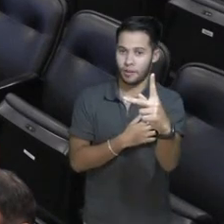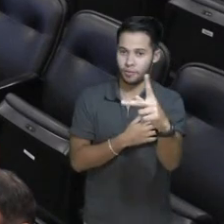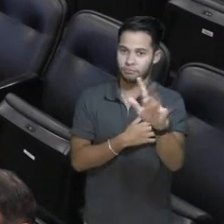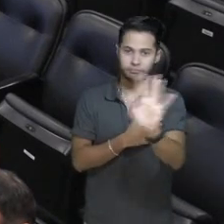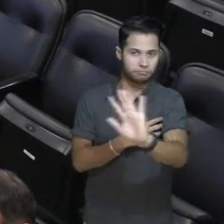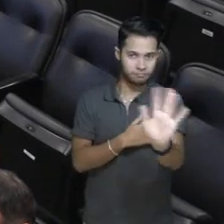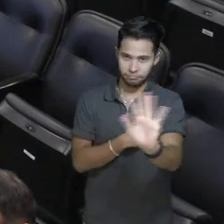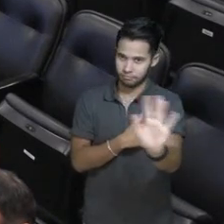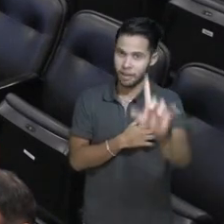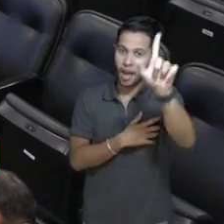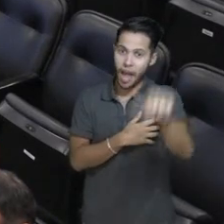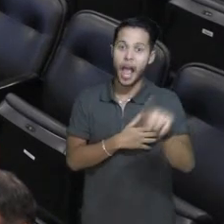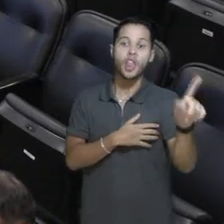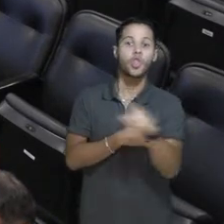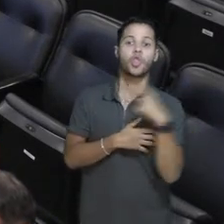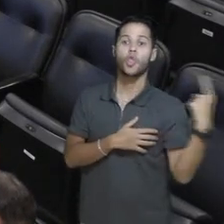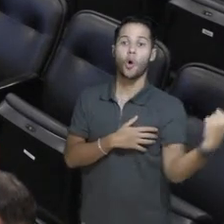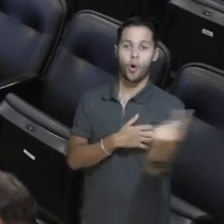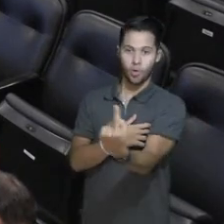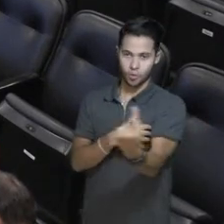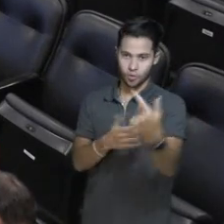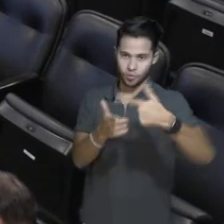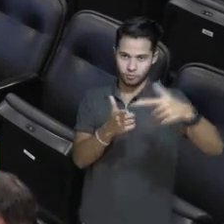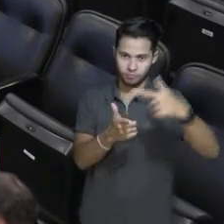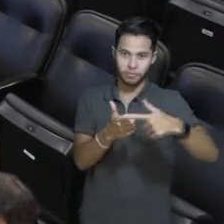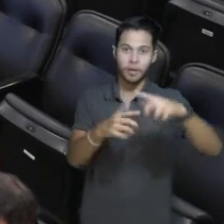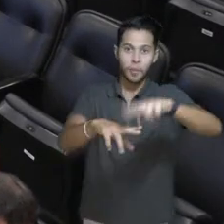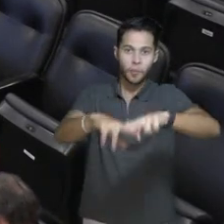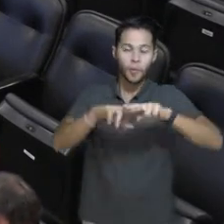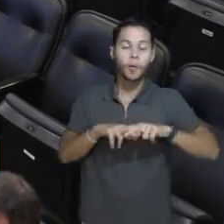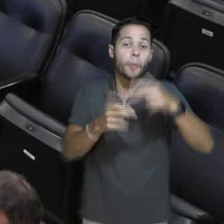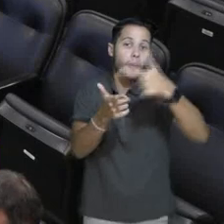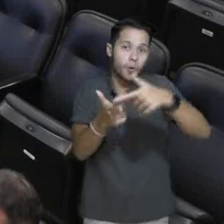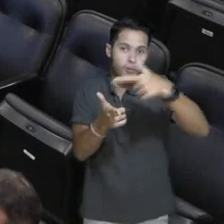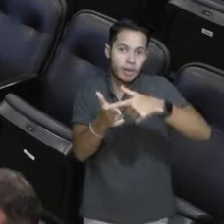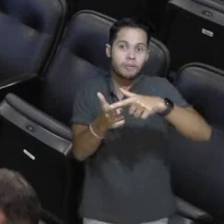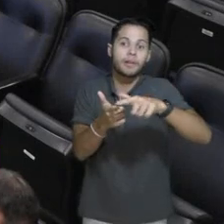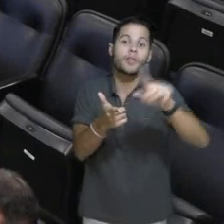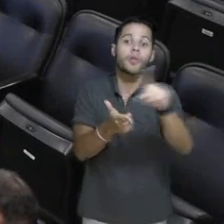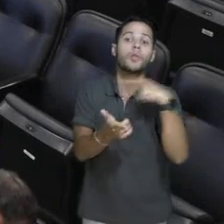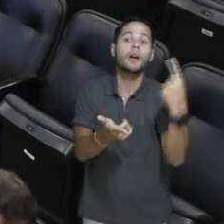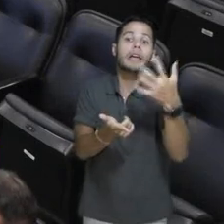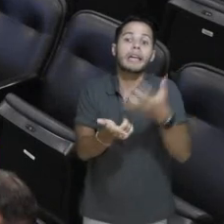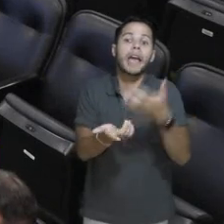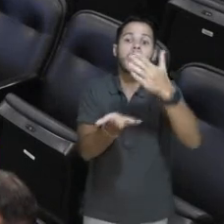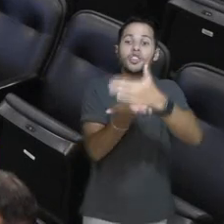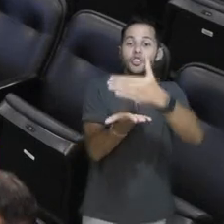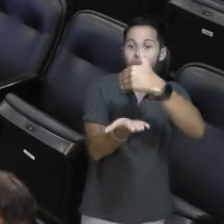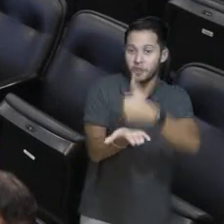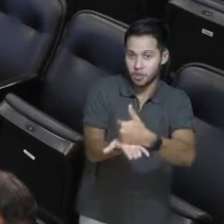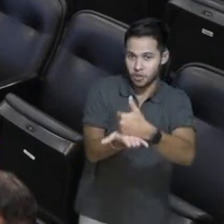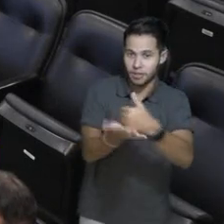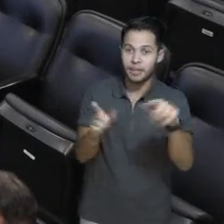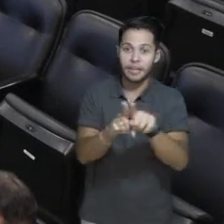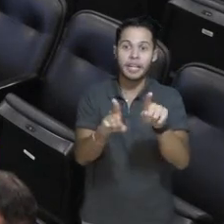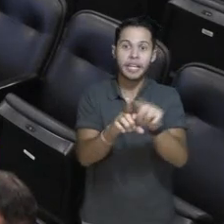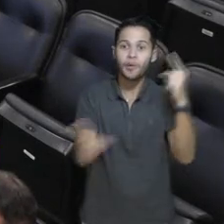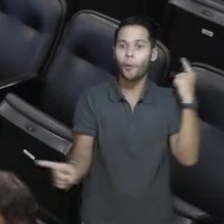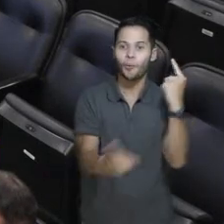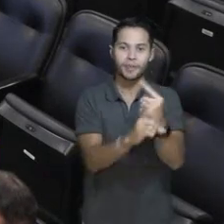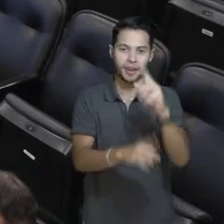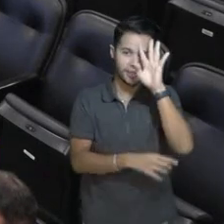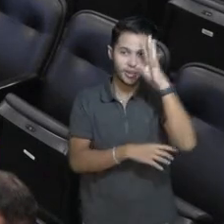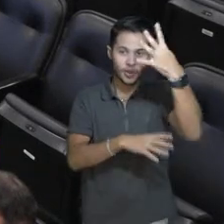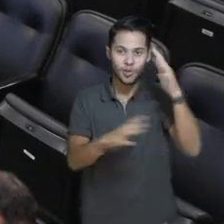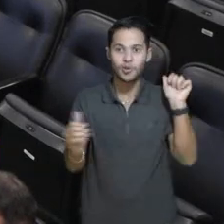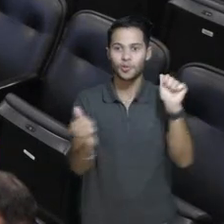problema nosso e a gente quer dividir esses problemas e a gente quer encontrar soluções em conjunto então